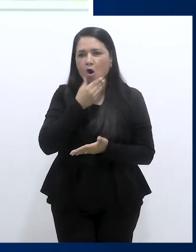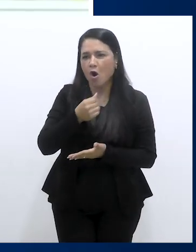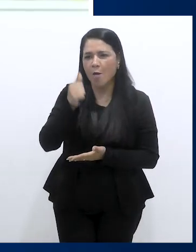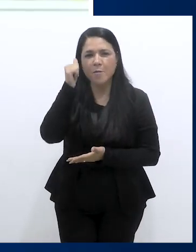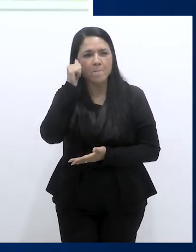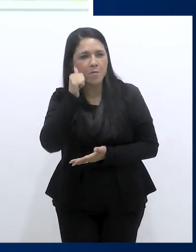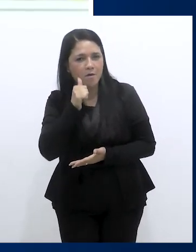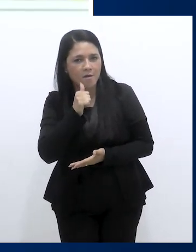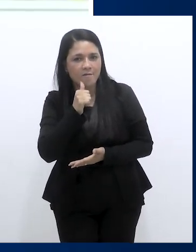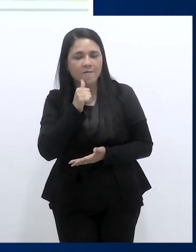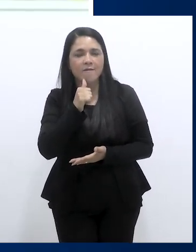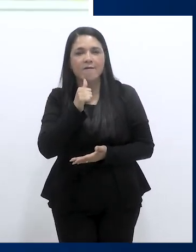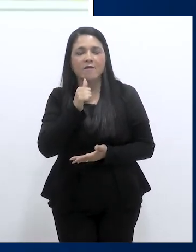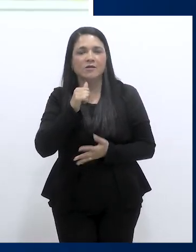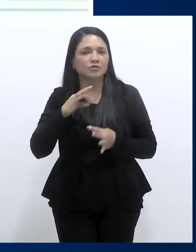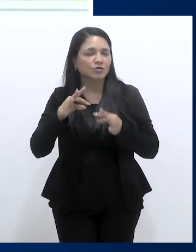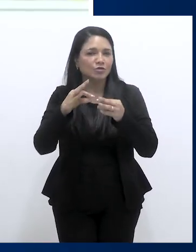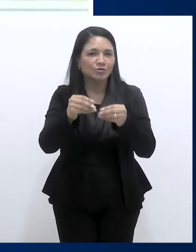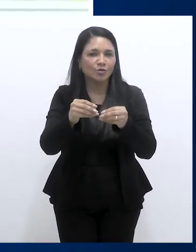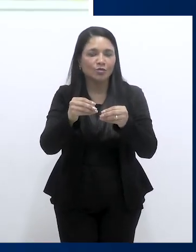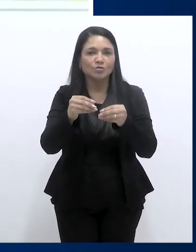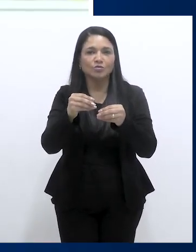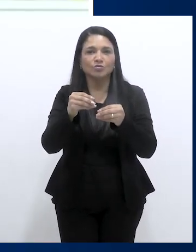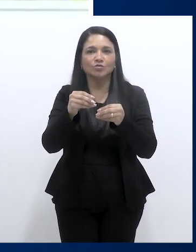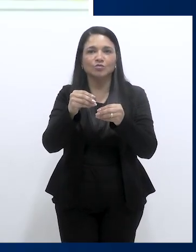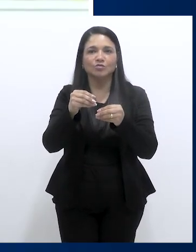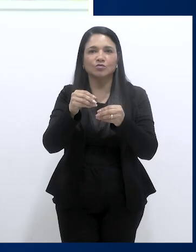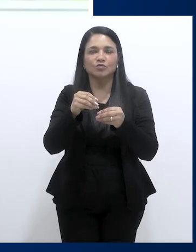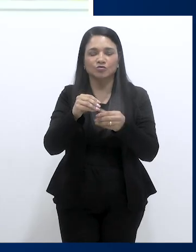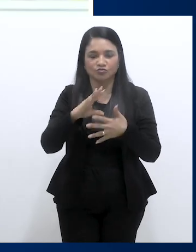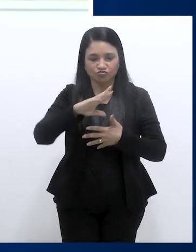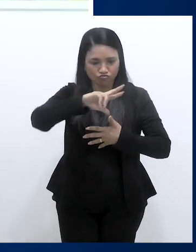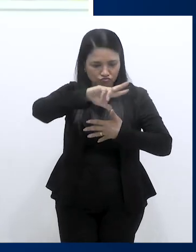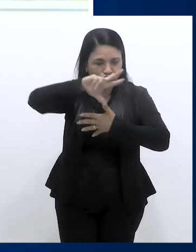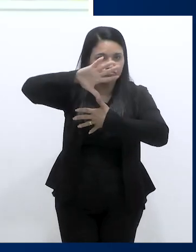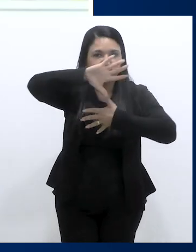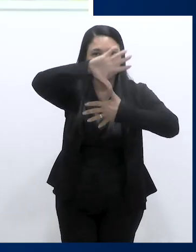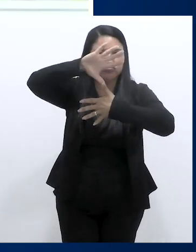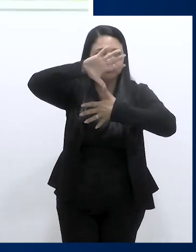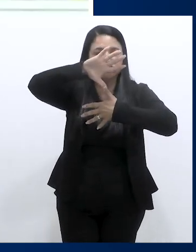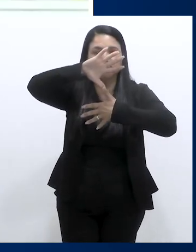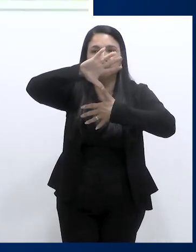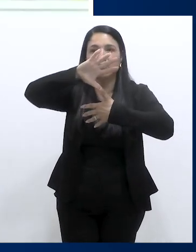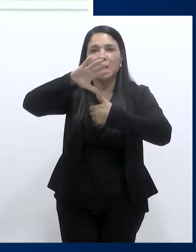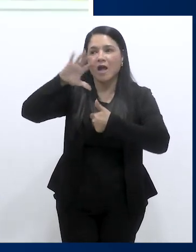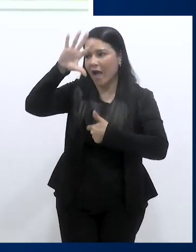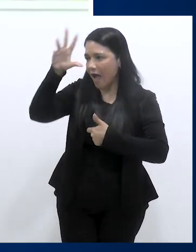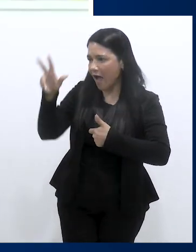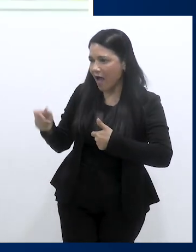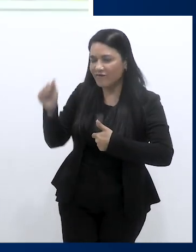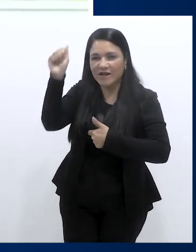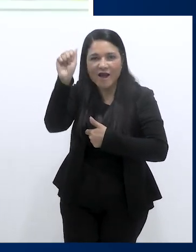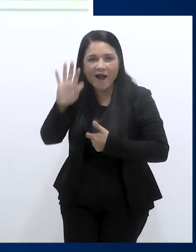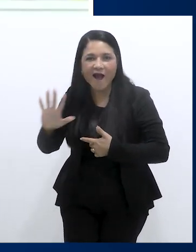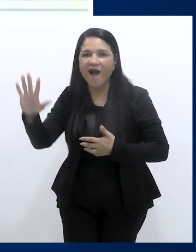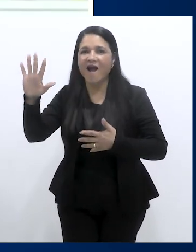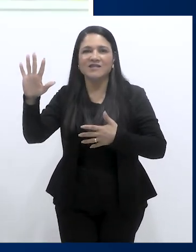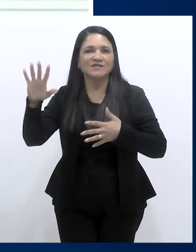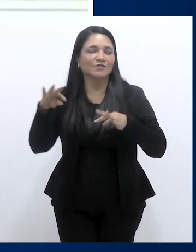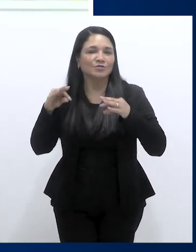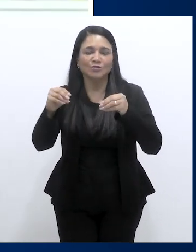de homens, mulheres, mas assim, de todos os continentes, não tem nenhum continente no mundo que a gente não leu